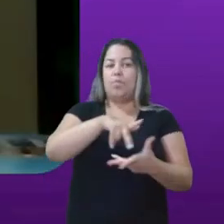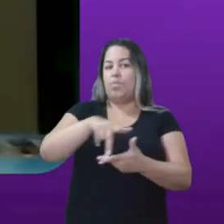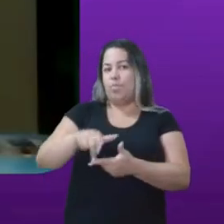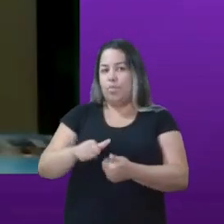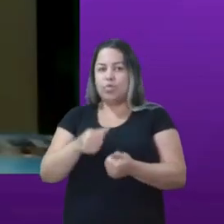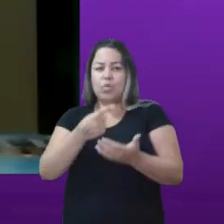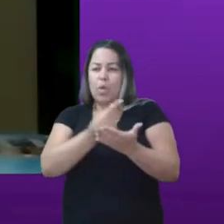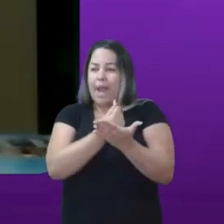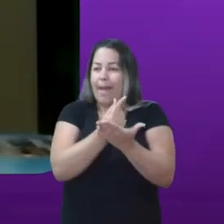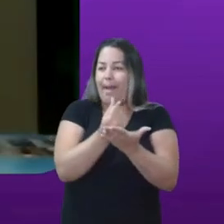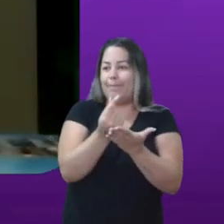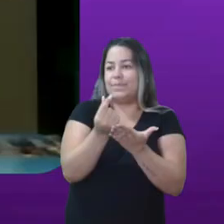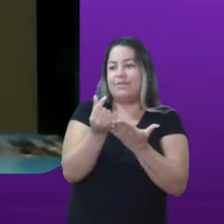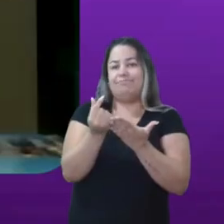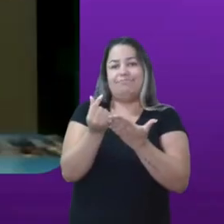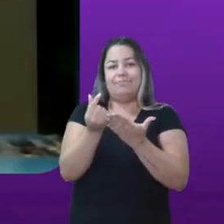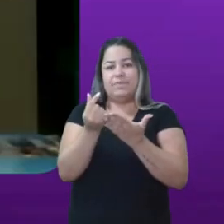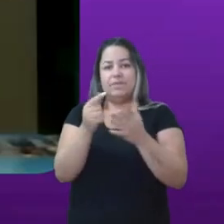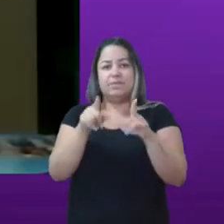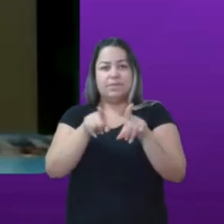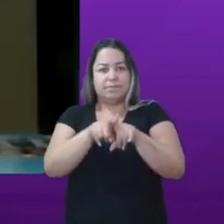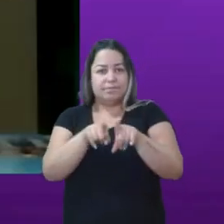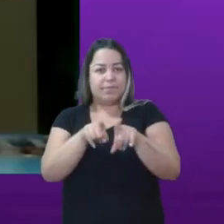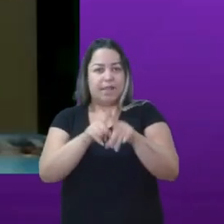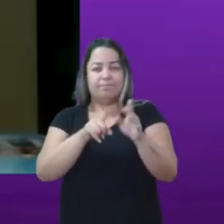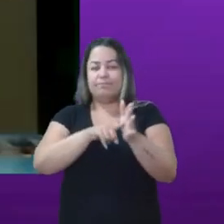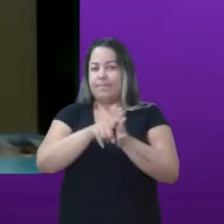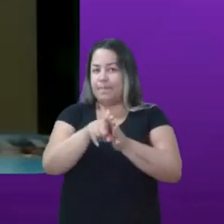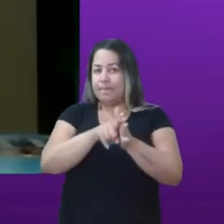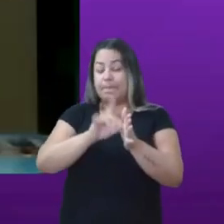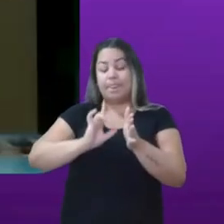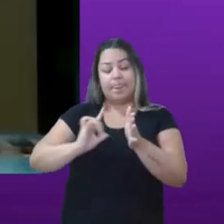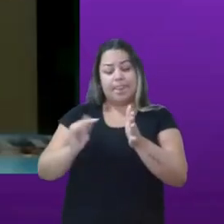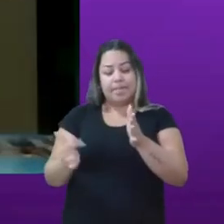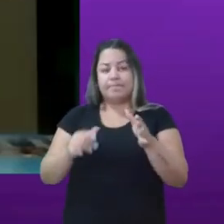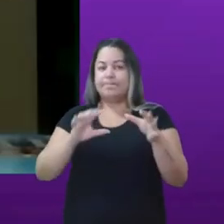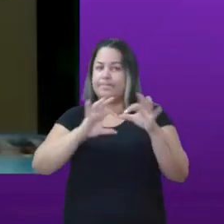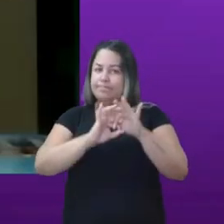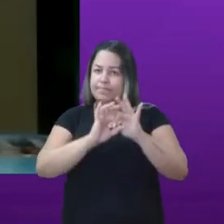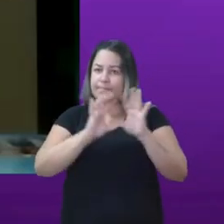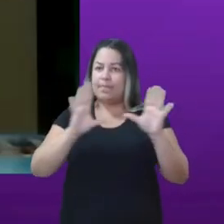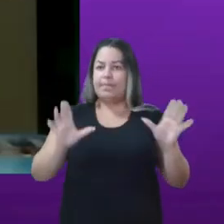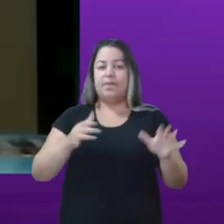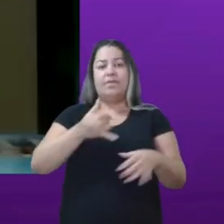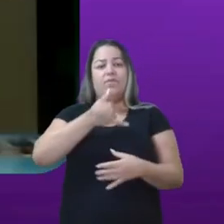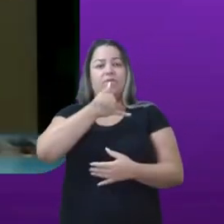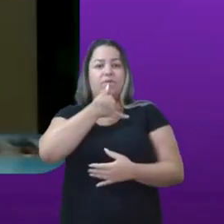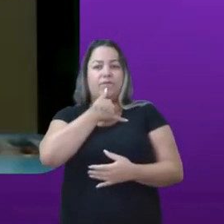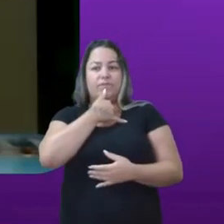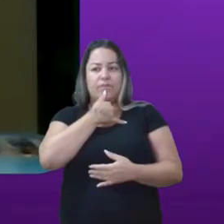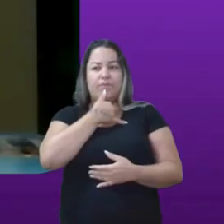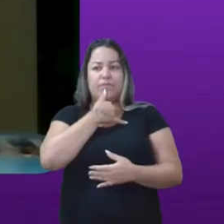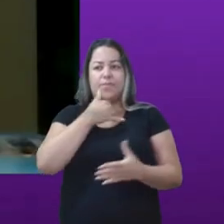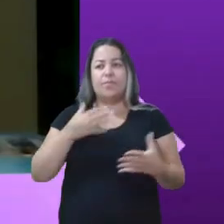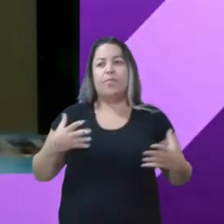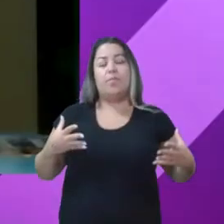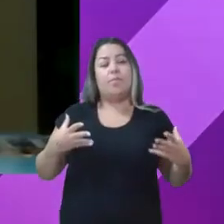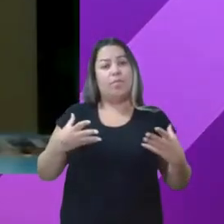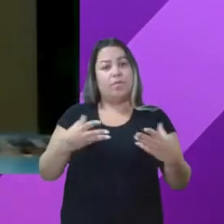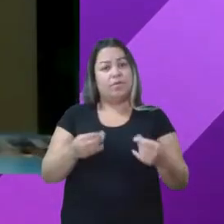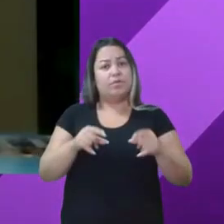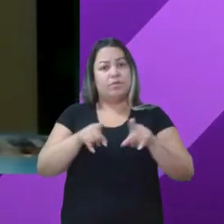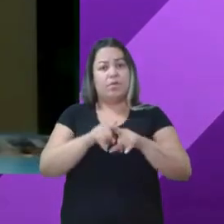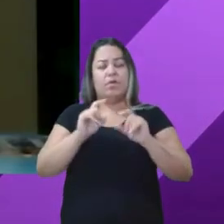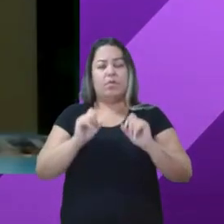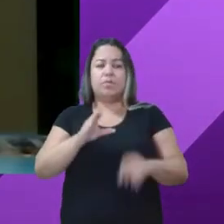nós sabemos que o mundo da exploração não tem permitido isso. E nós temos, infelizmente, né, muita,